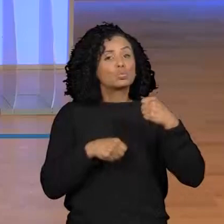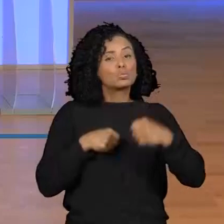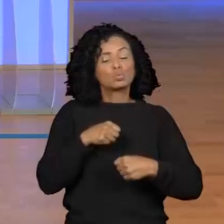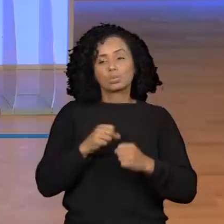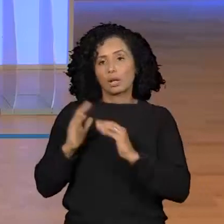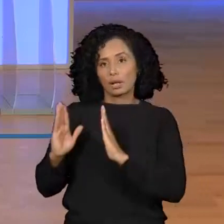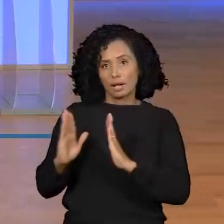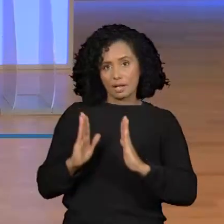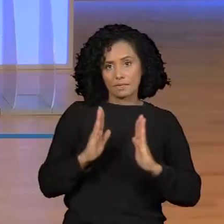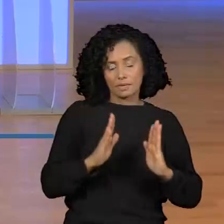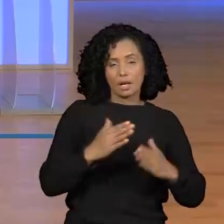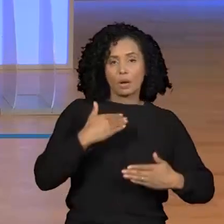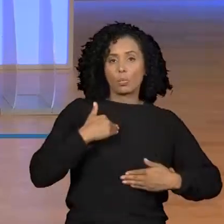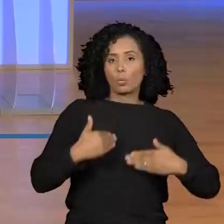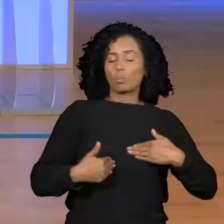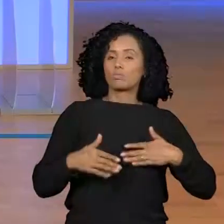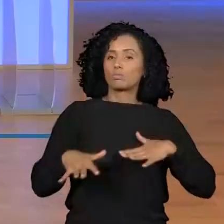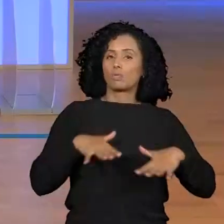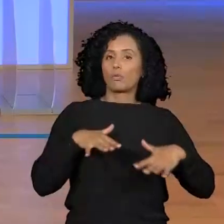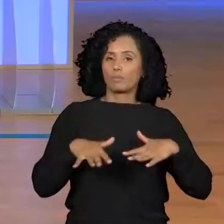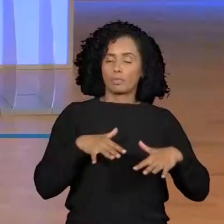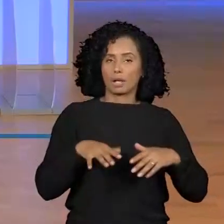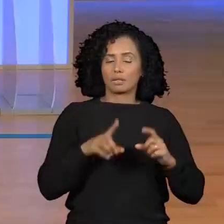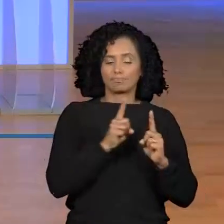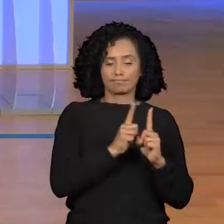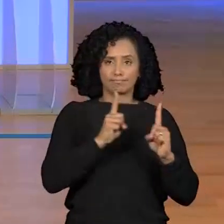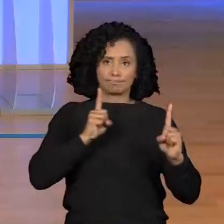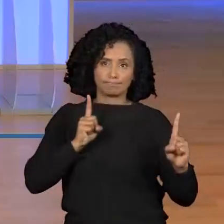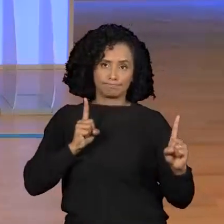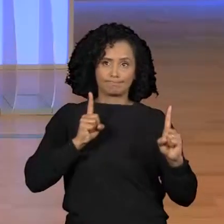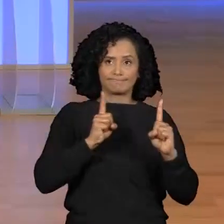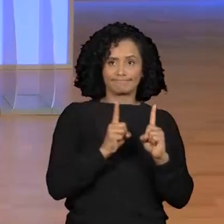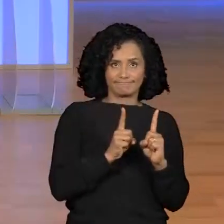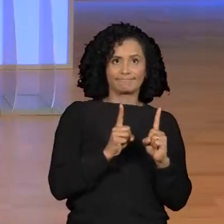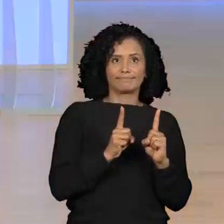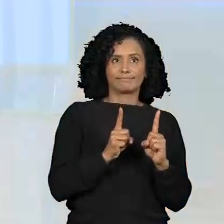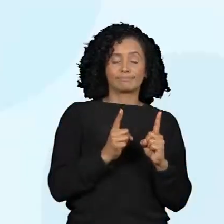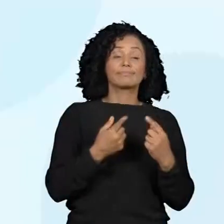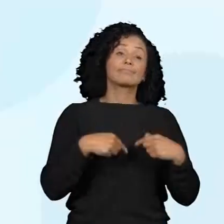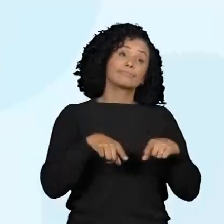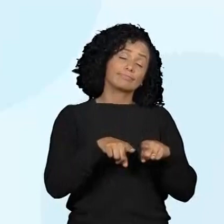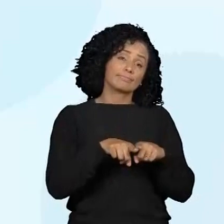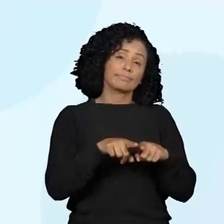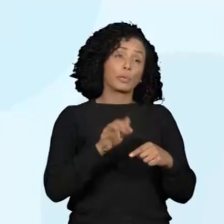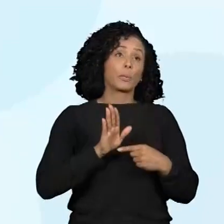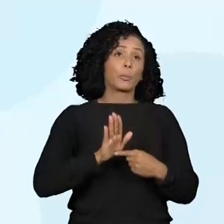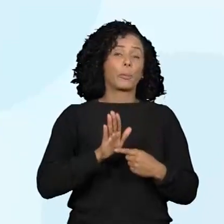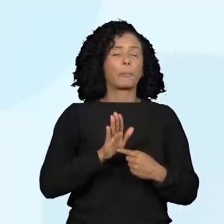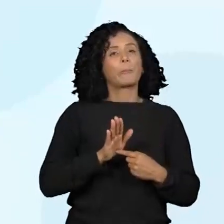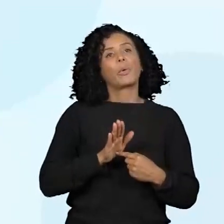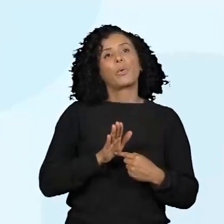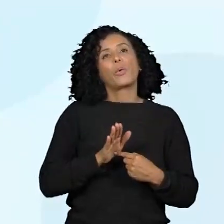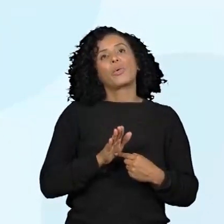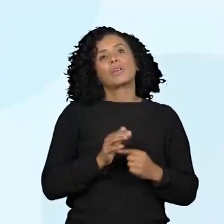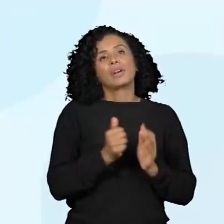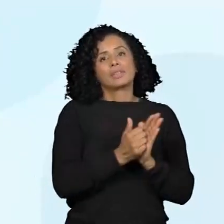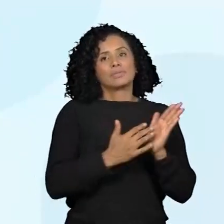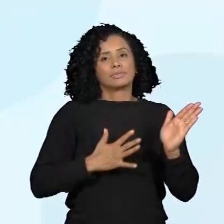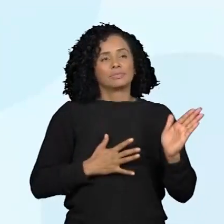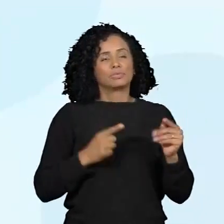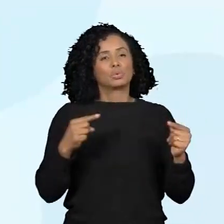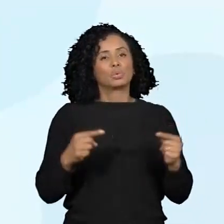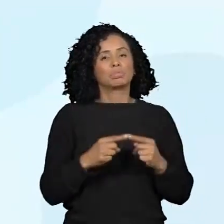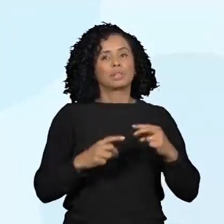movimentos e de acordo com a distância. E aí, professora Adriana, eu trouxe uma atividade chamada gangorra. Você sabe o que é